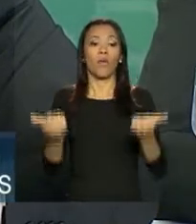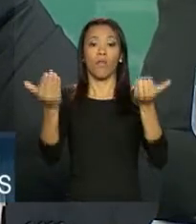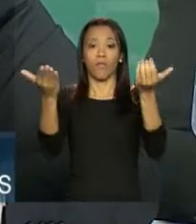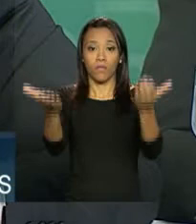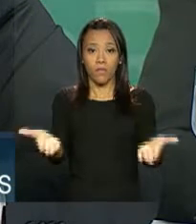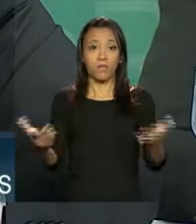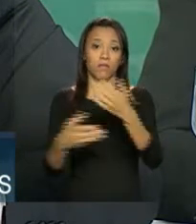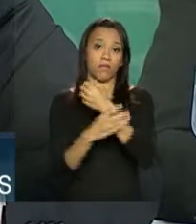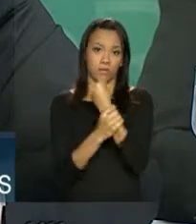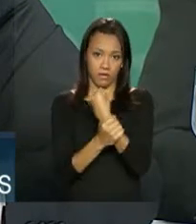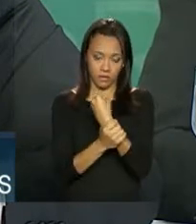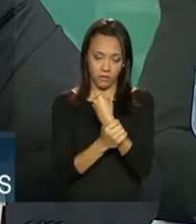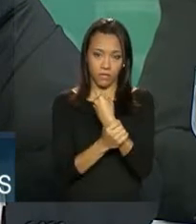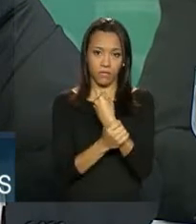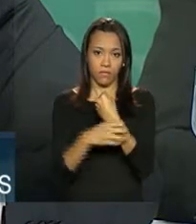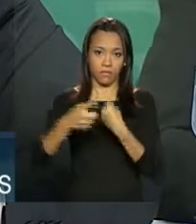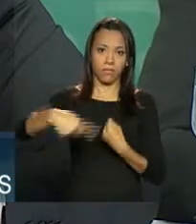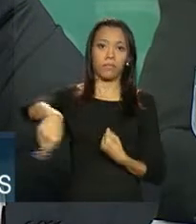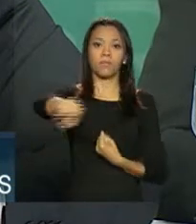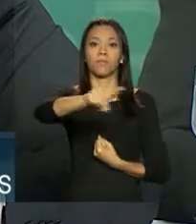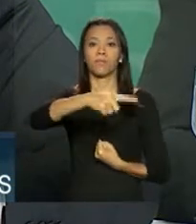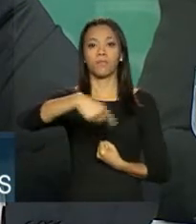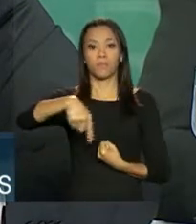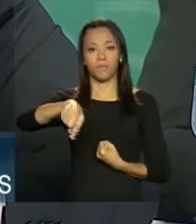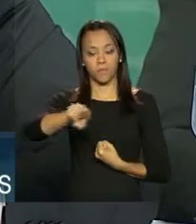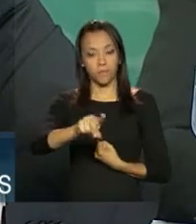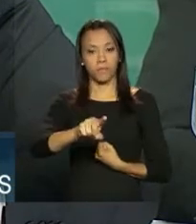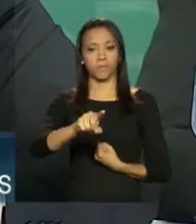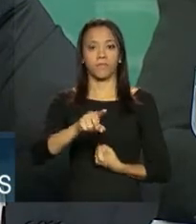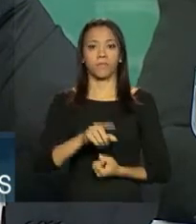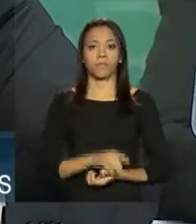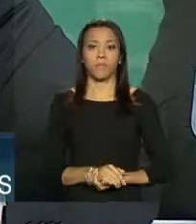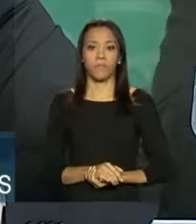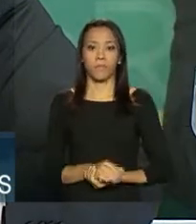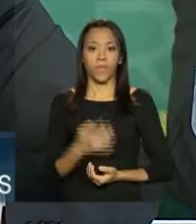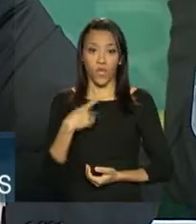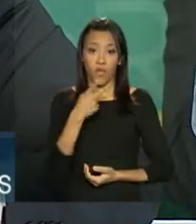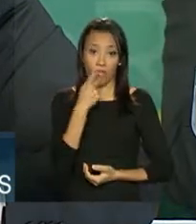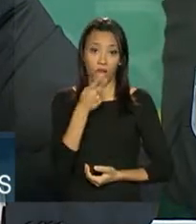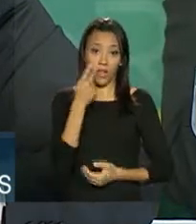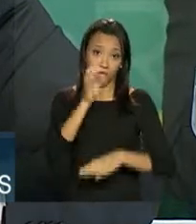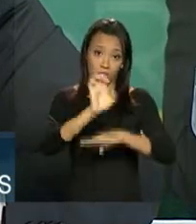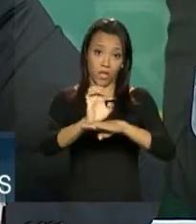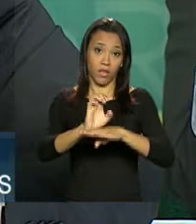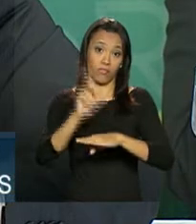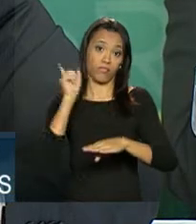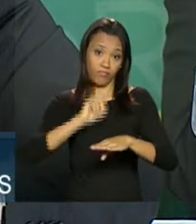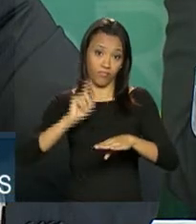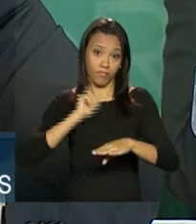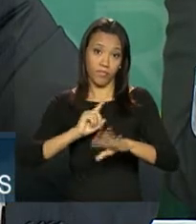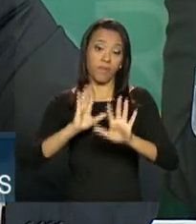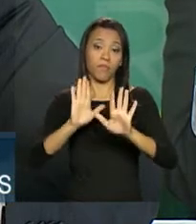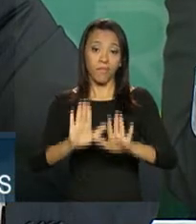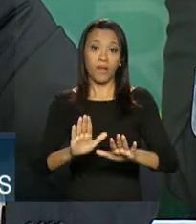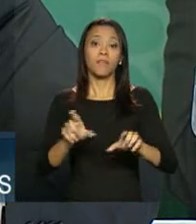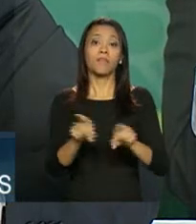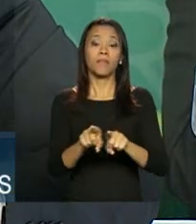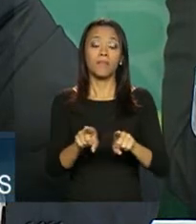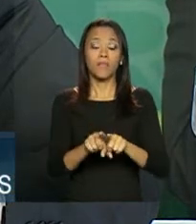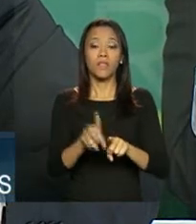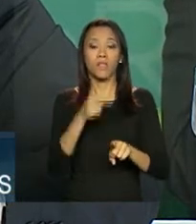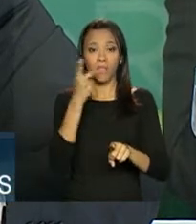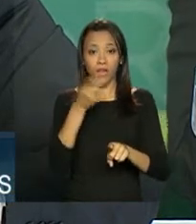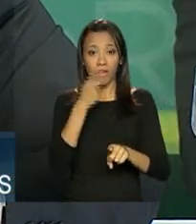também garantia para aqui particularmente tu fala em Minas mas eu não fui preciso nós estamos falando